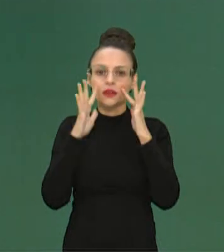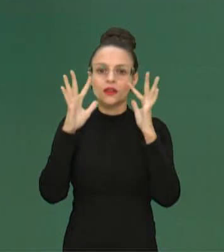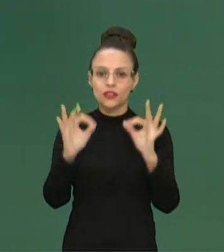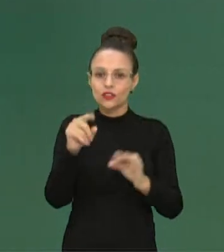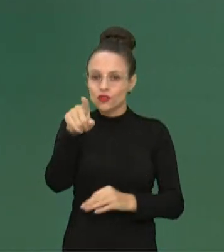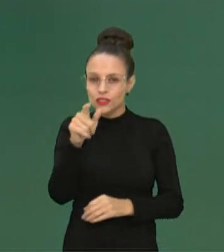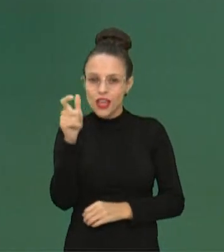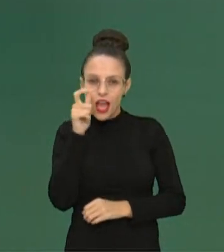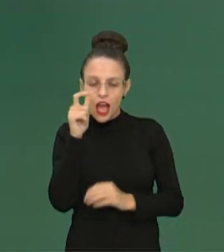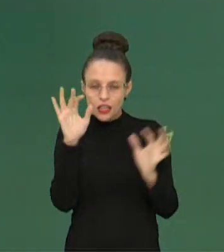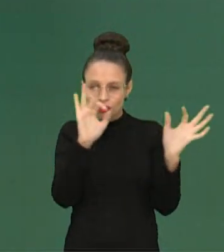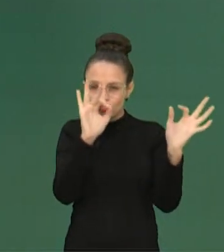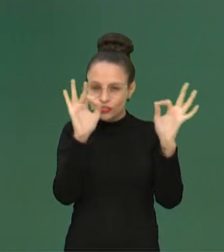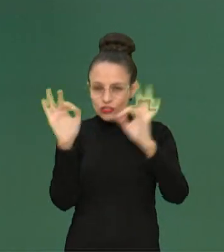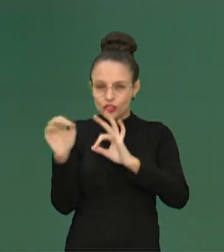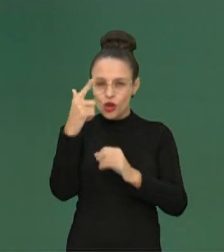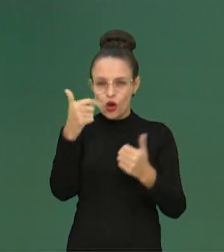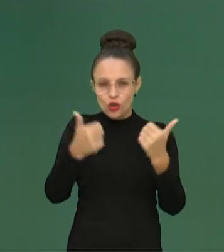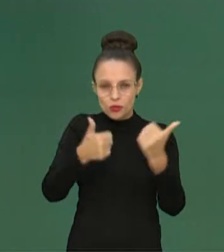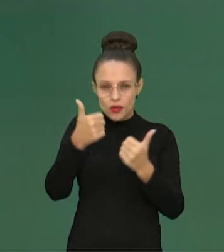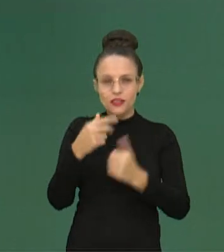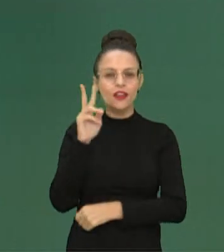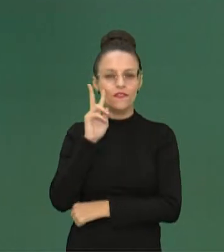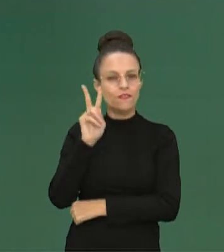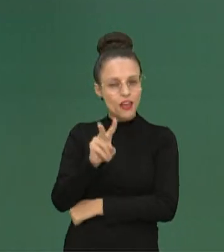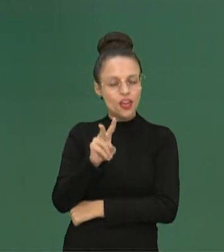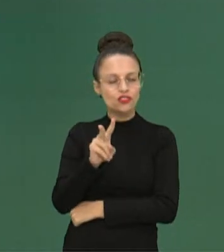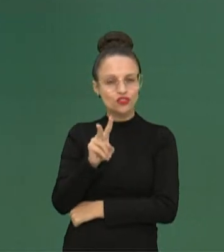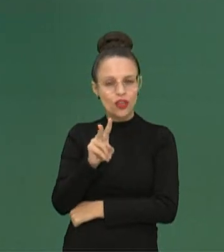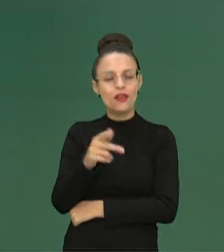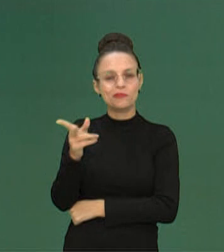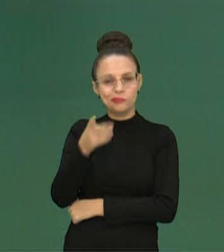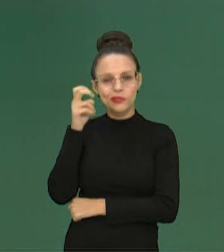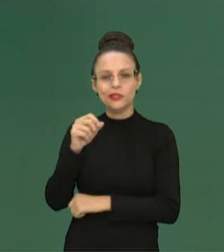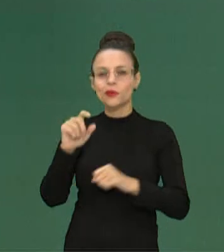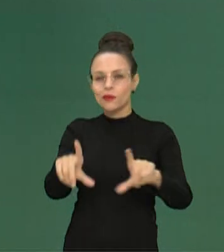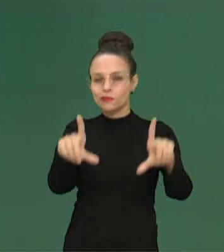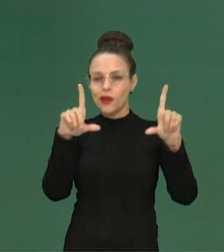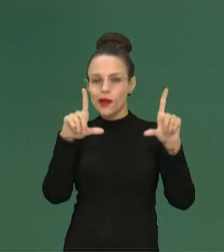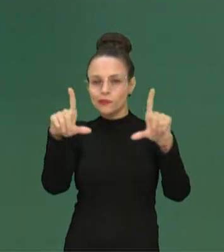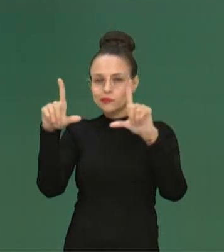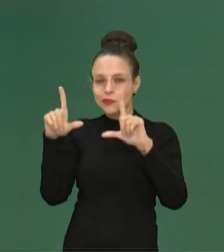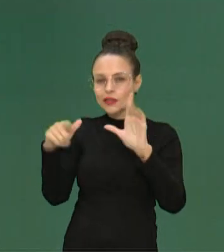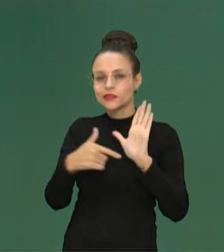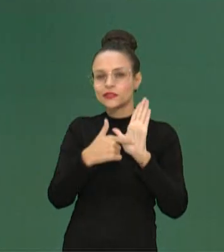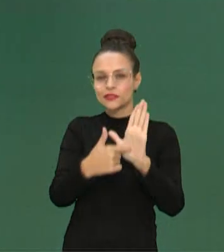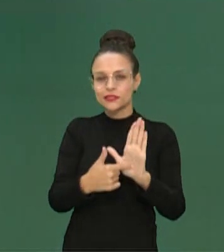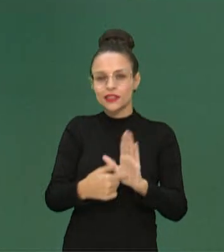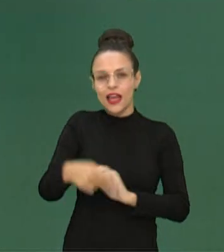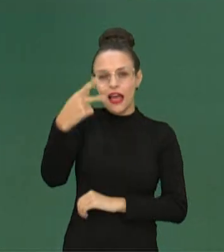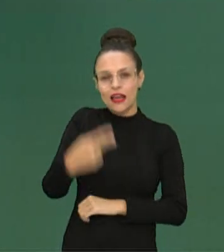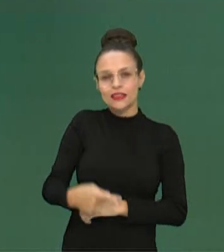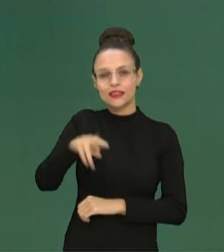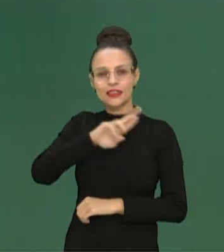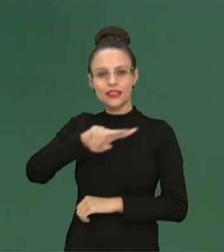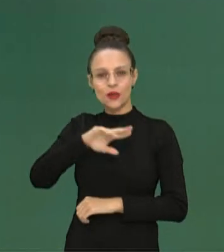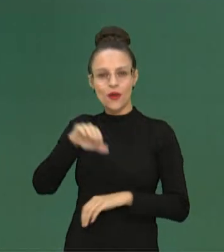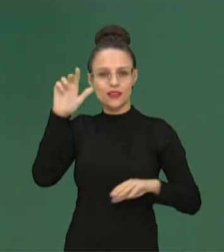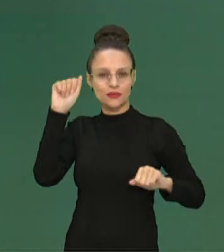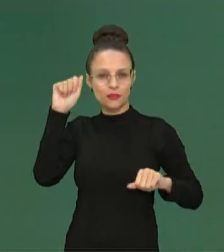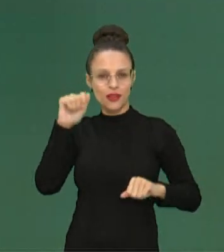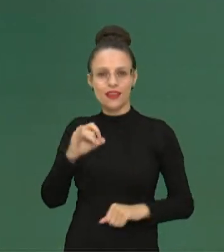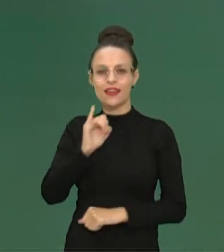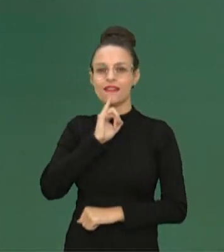um jogo do Barça com qualquer outro time do planeta, note que é possível aparecer, aqui não é Espanha, Catalunha não